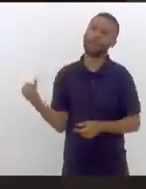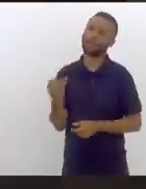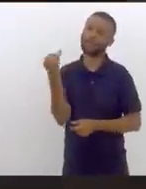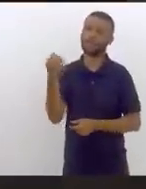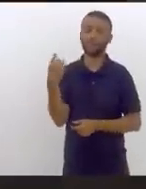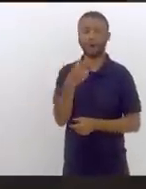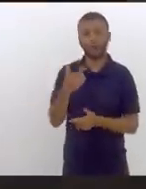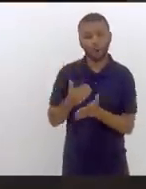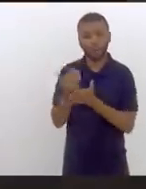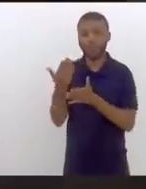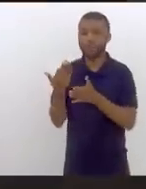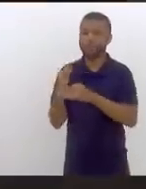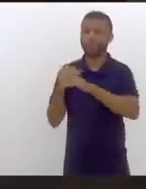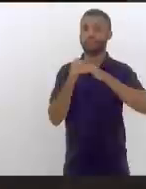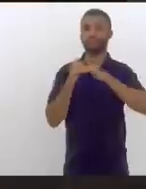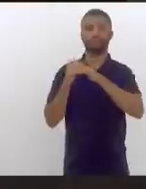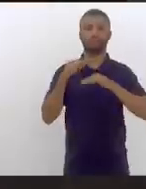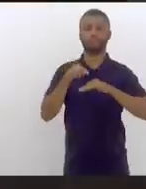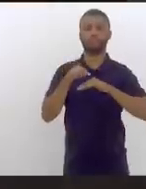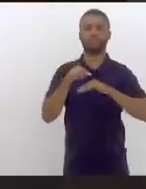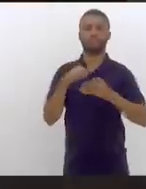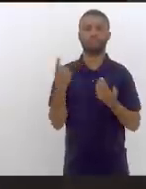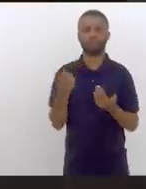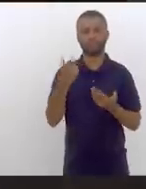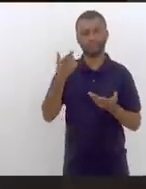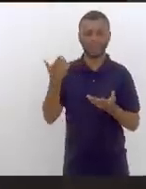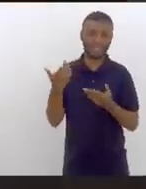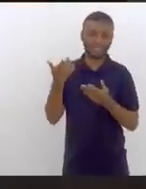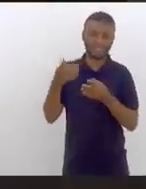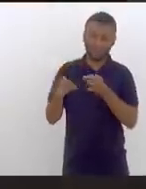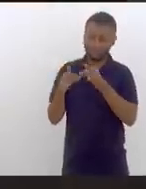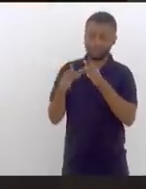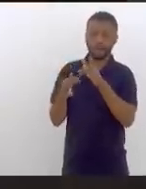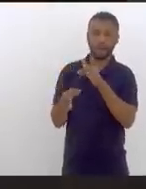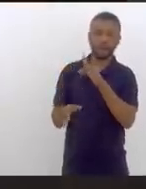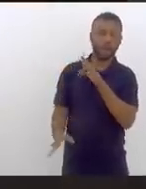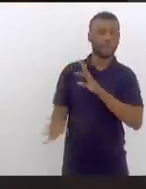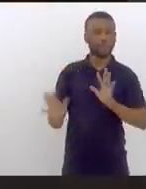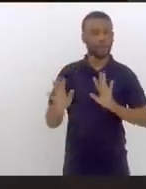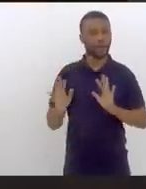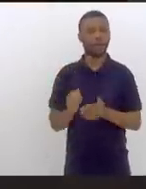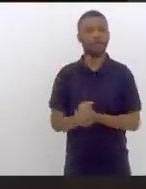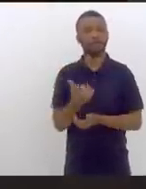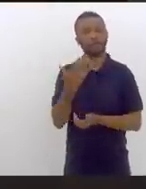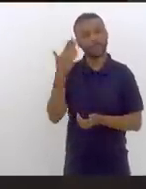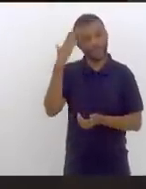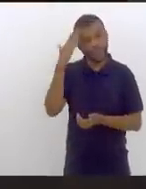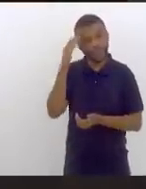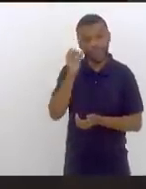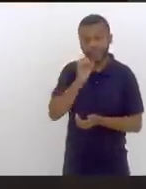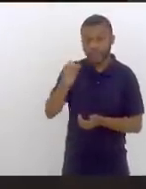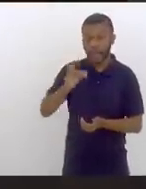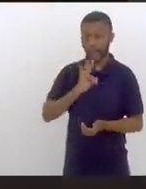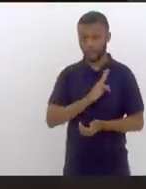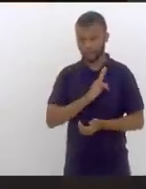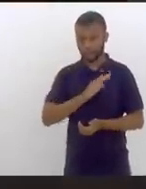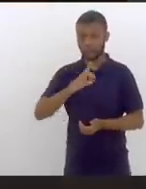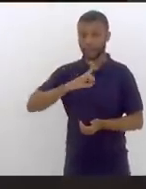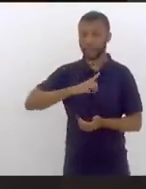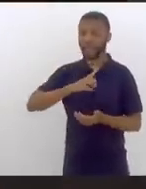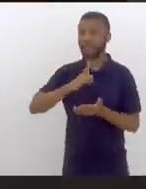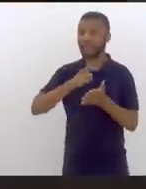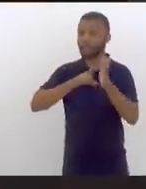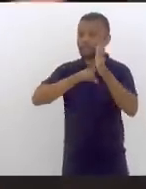para não entender muito Deputado Marcelo Dino Márcio Roberto aos comandantes que estão aqui eu queria saber se a polícia tem algum estudo